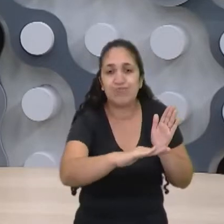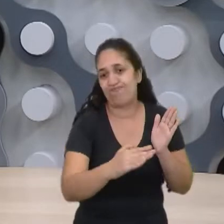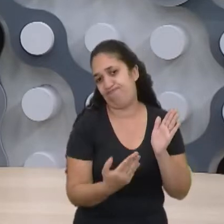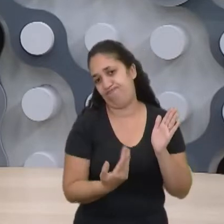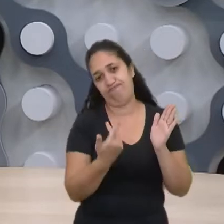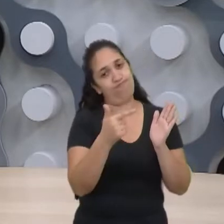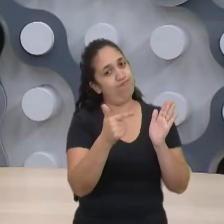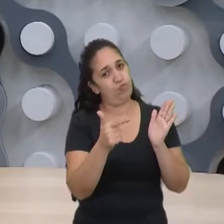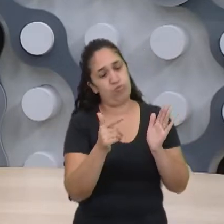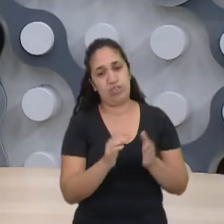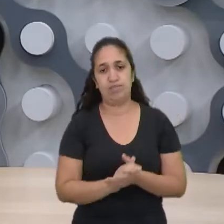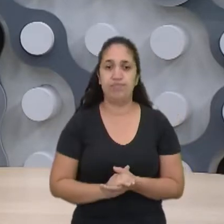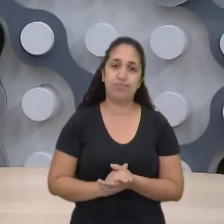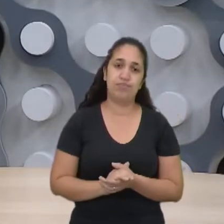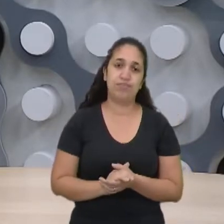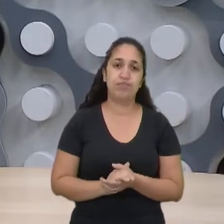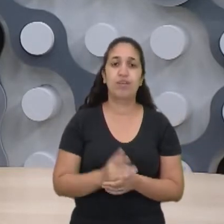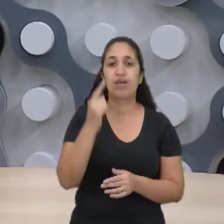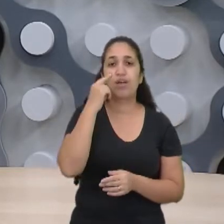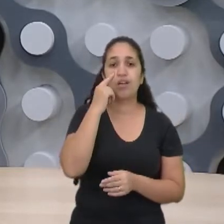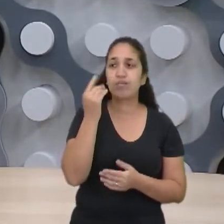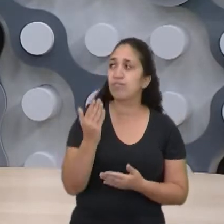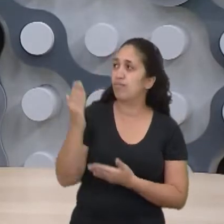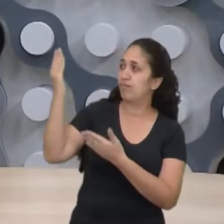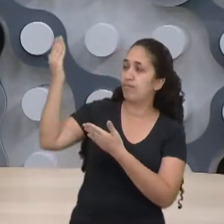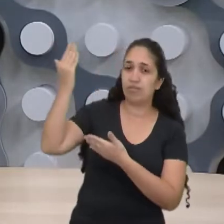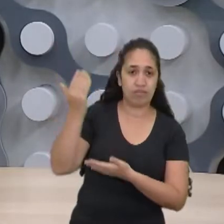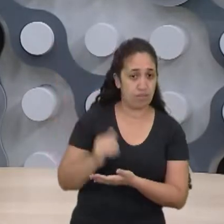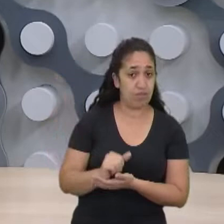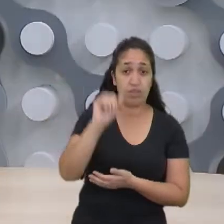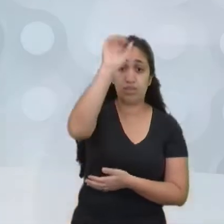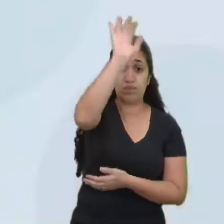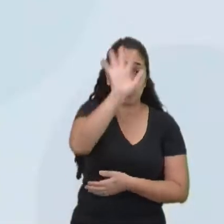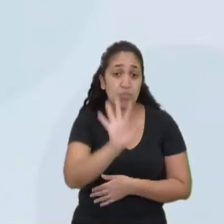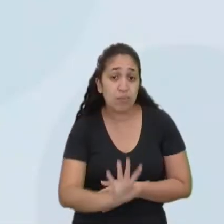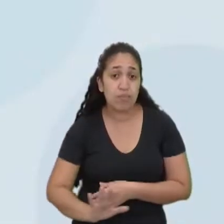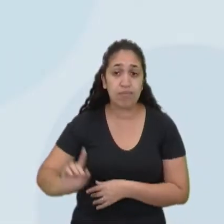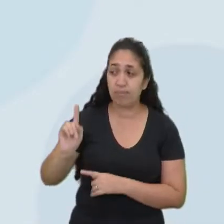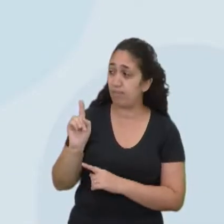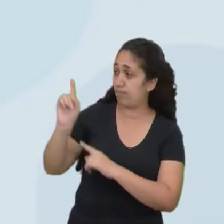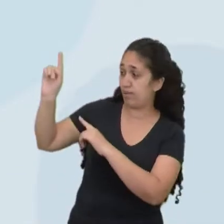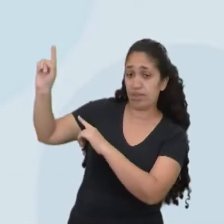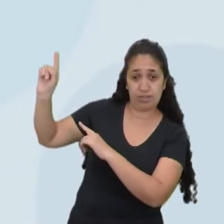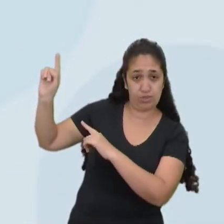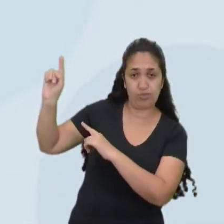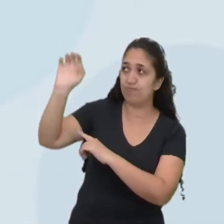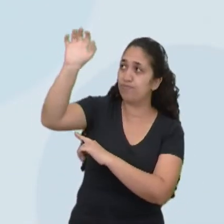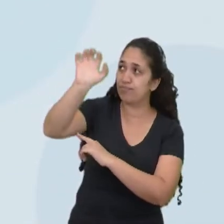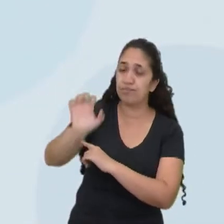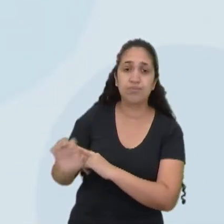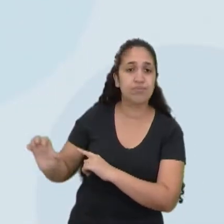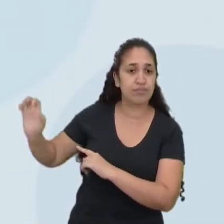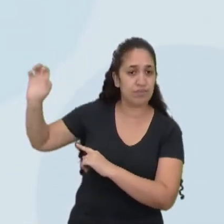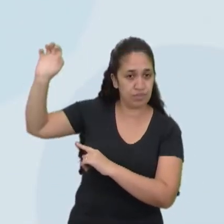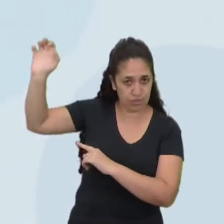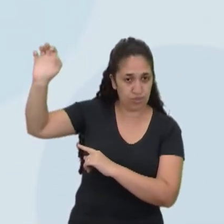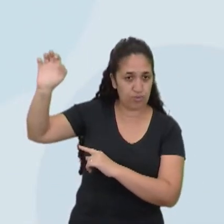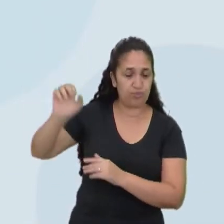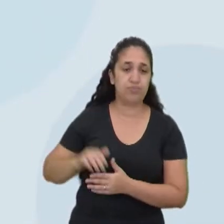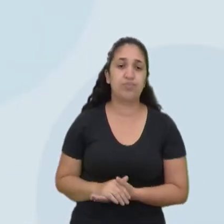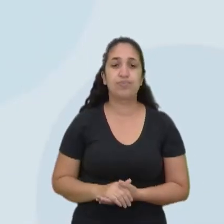mais elevado. Então vamos ver aí um mapa do Brasil com os desastres naturais por região, né? Então